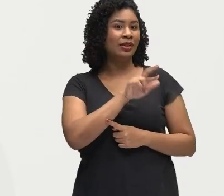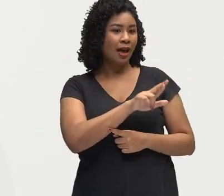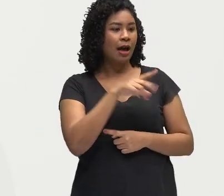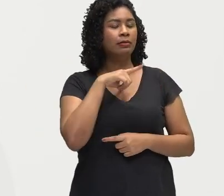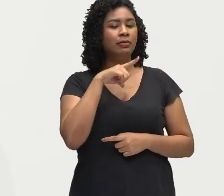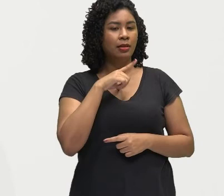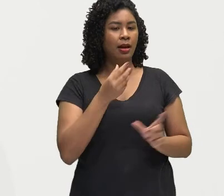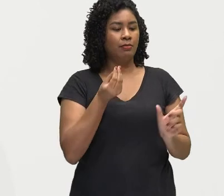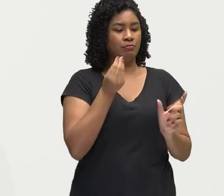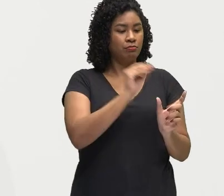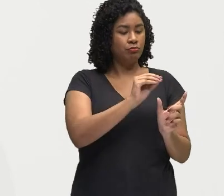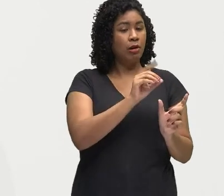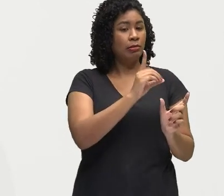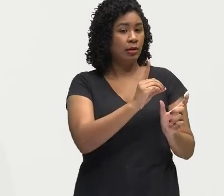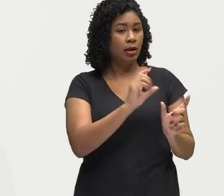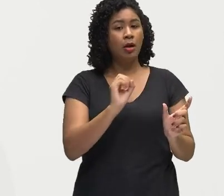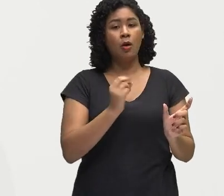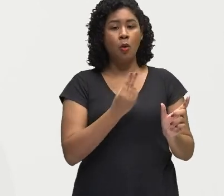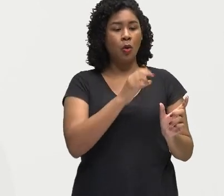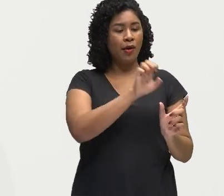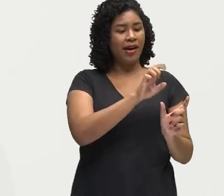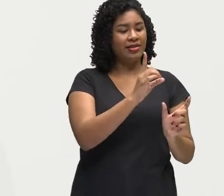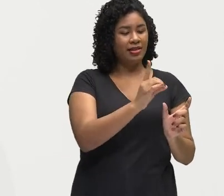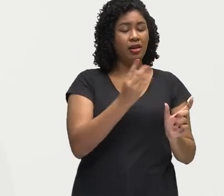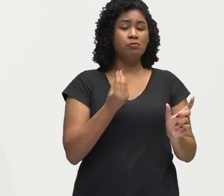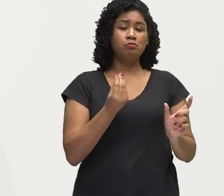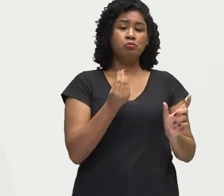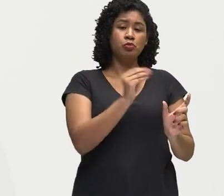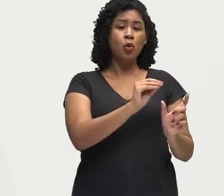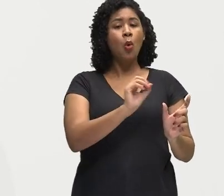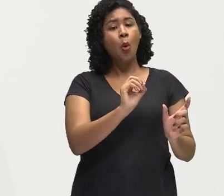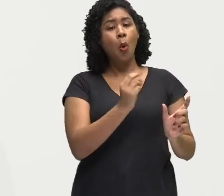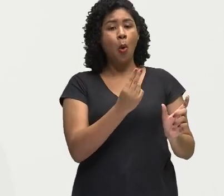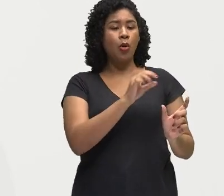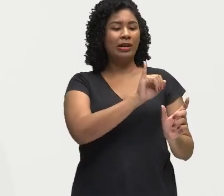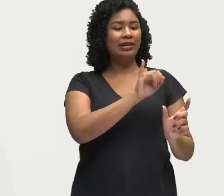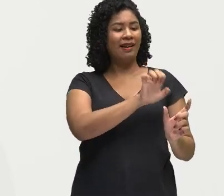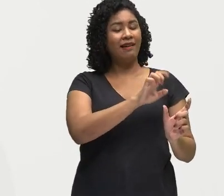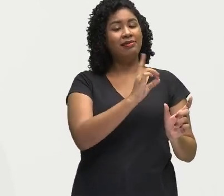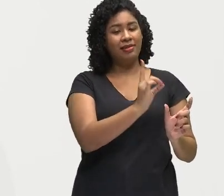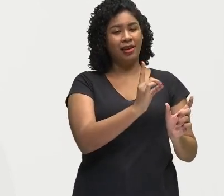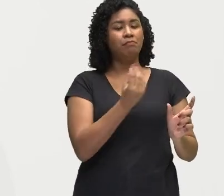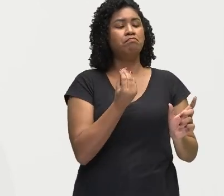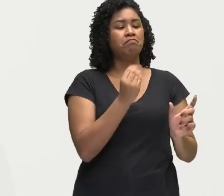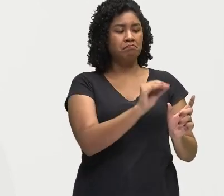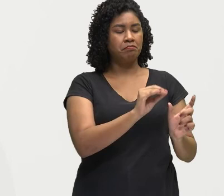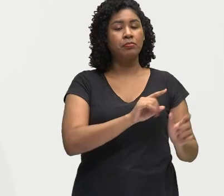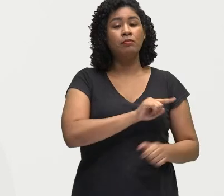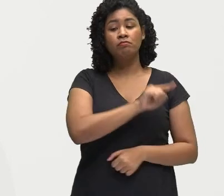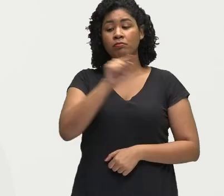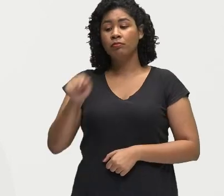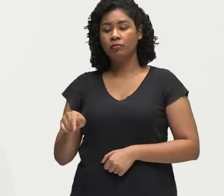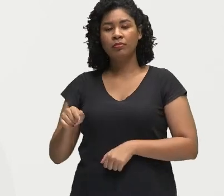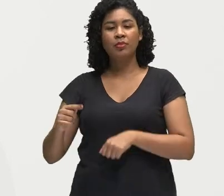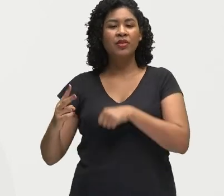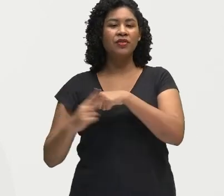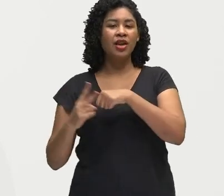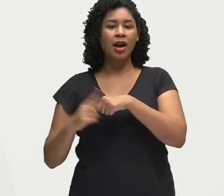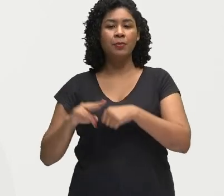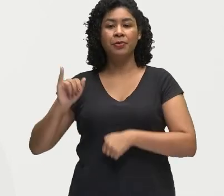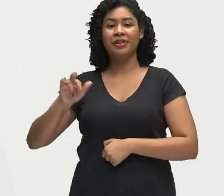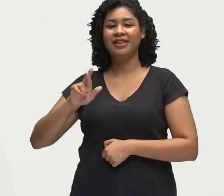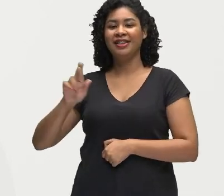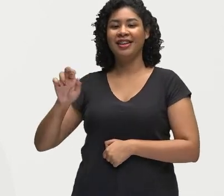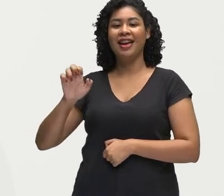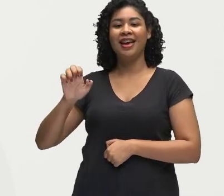D, ED. E os irregular, o que eles acontece com eles? Os irregular verbs